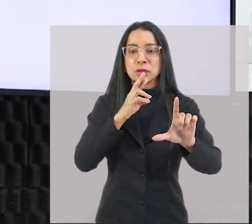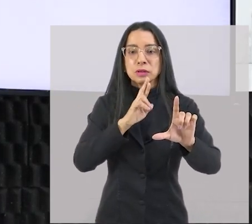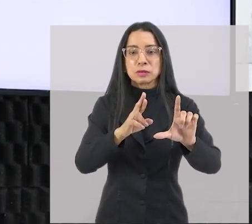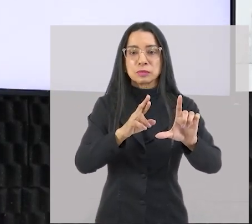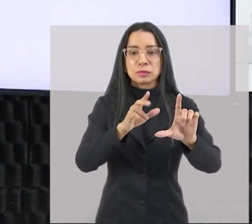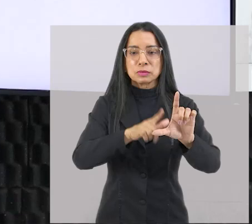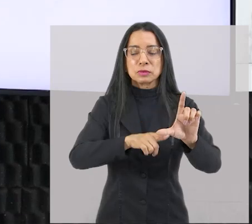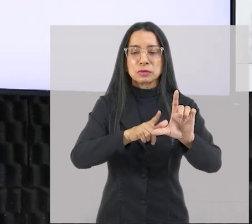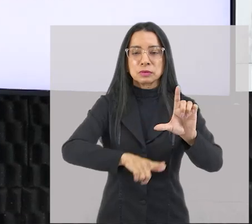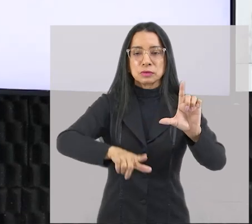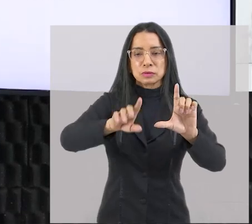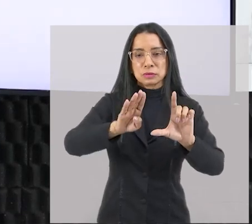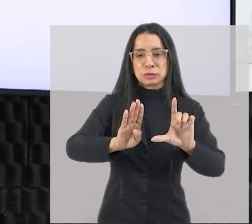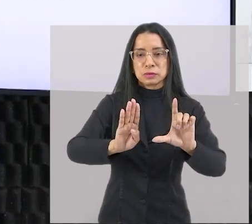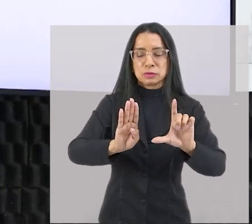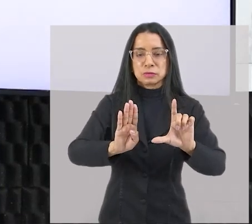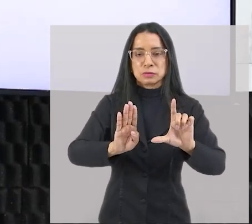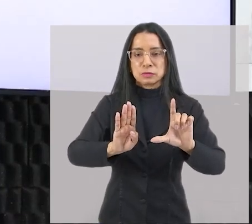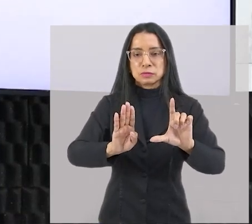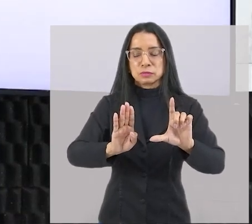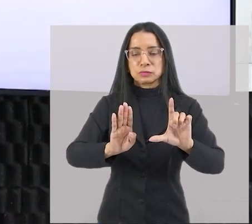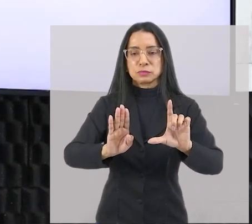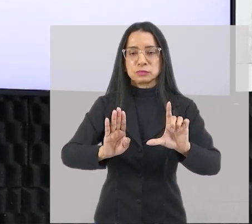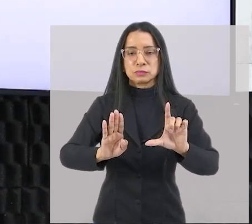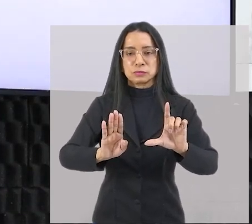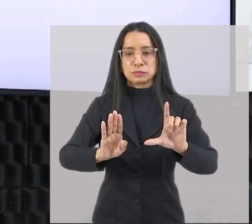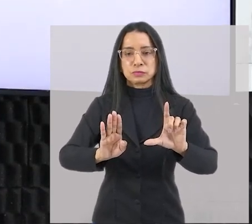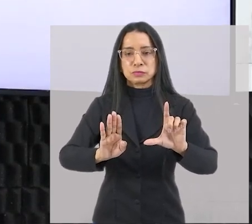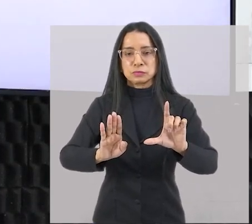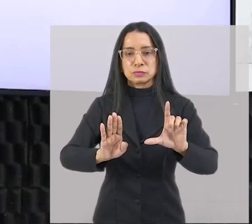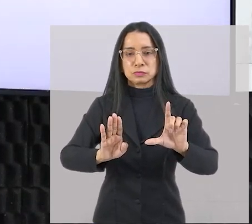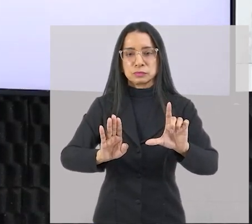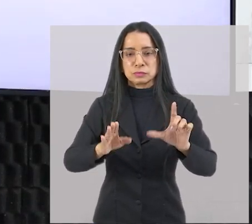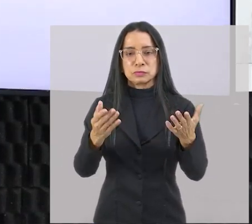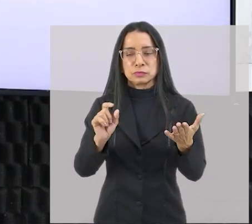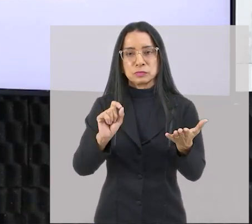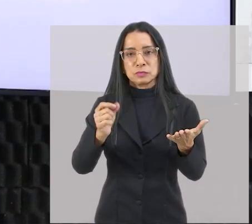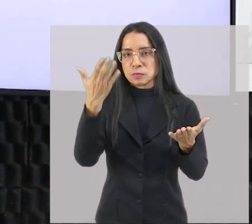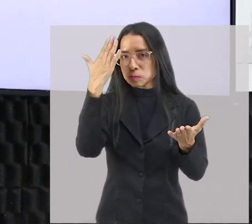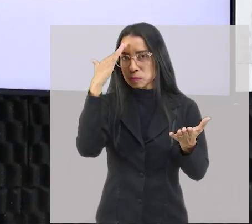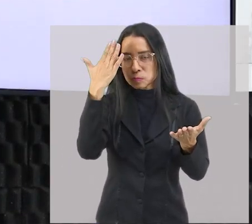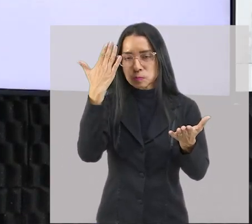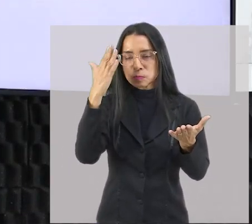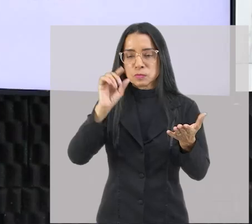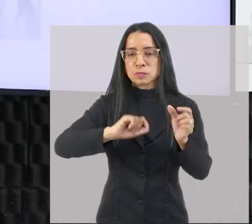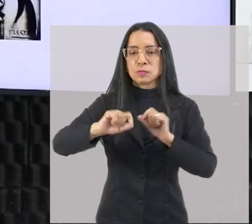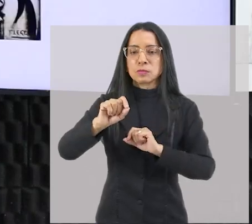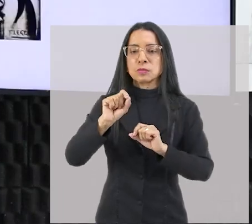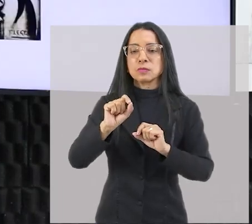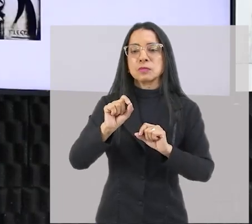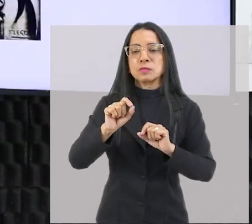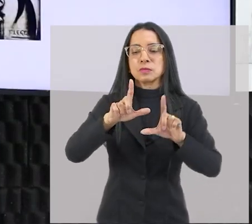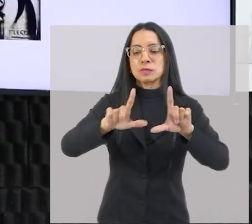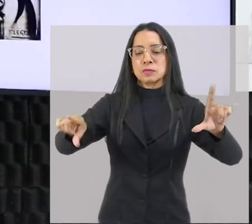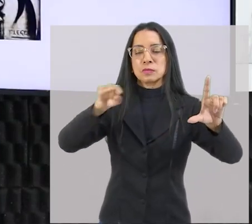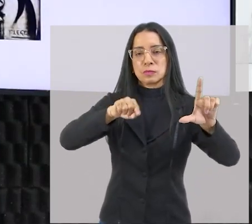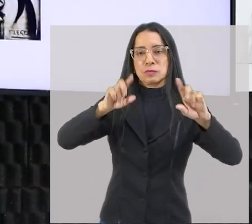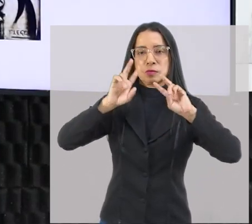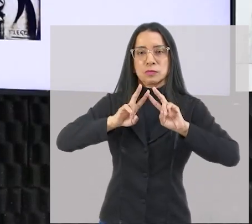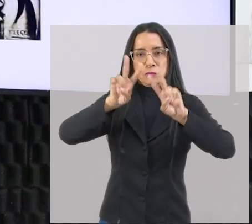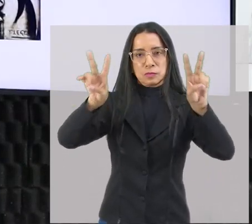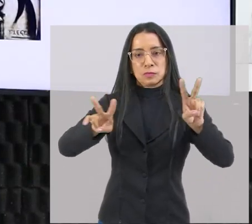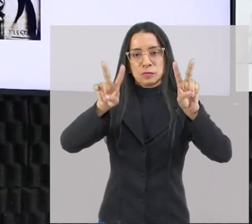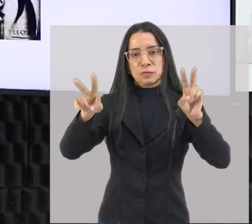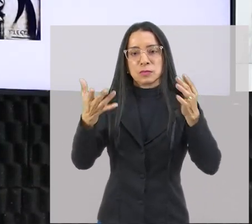resposta? Mecanização do homem expressa por formas tubulares. Para quem não entendeu, isto aqui seria a